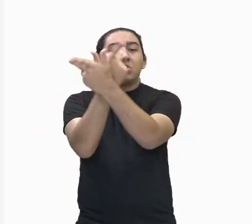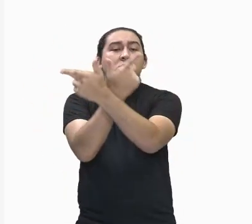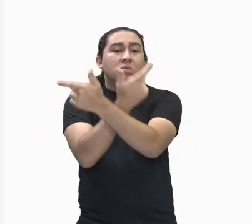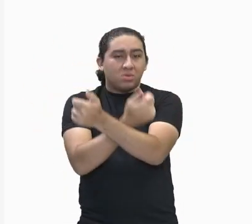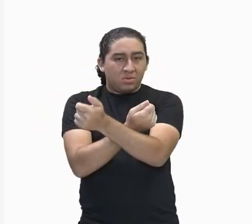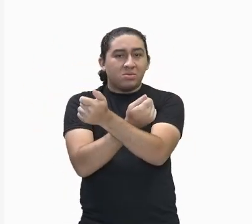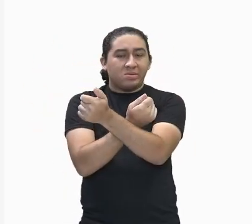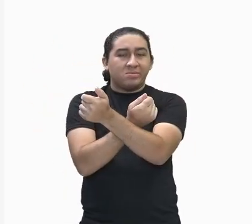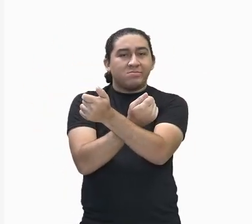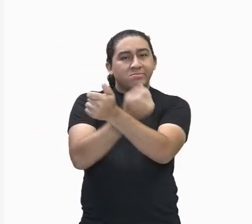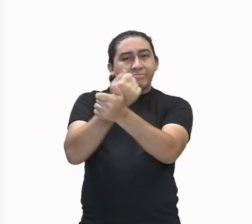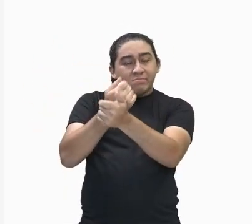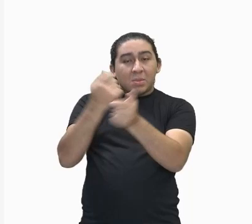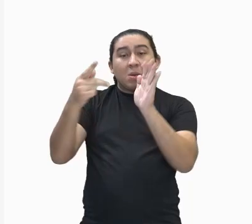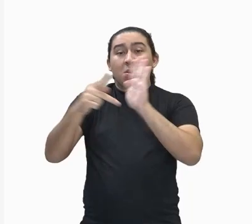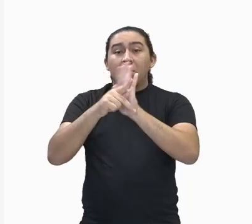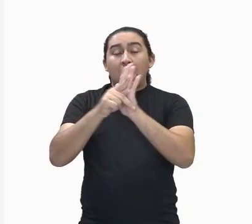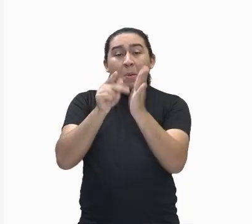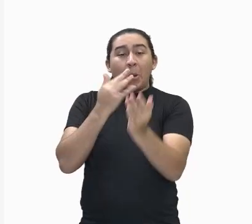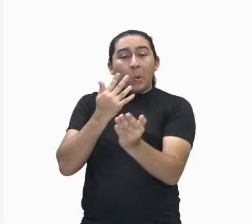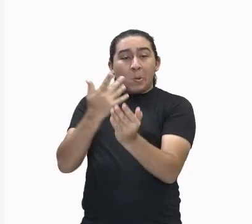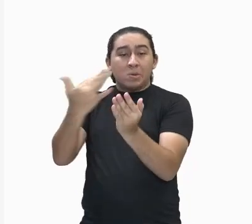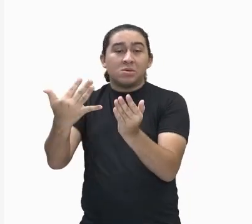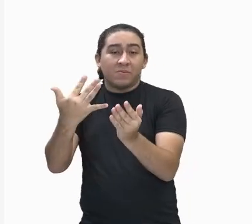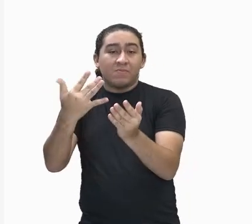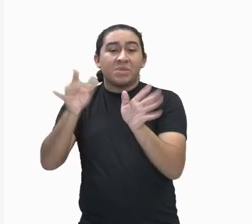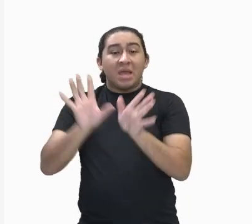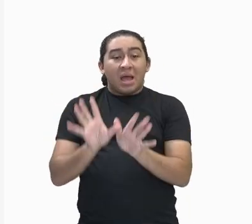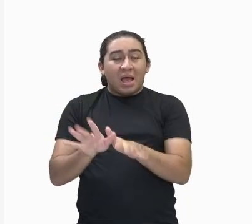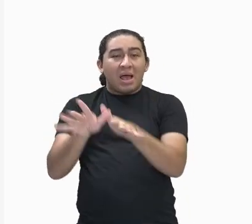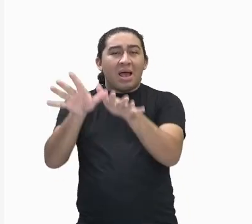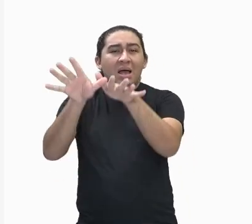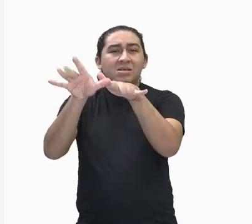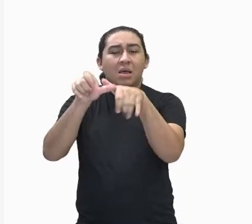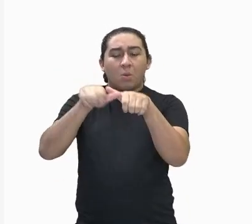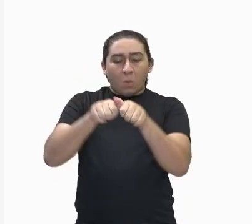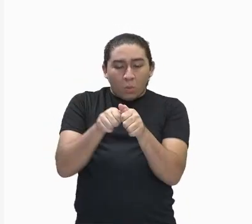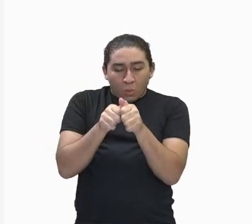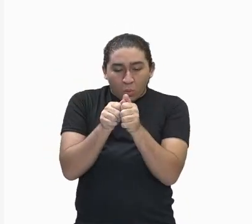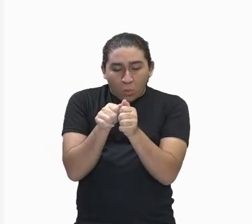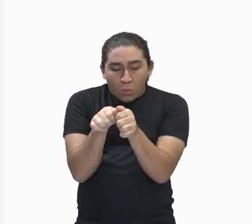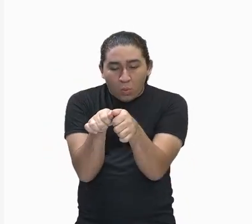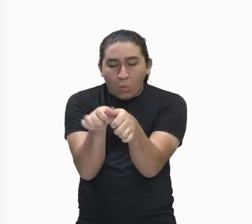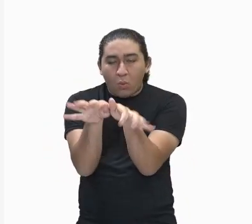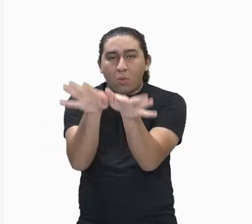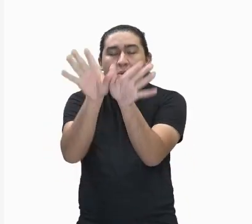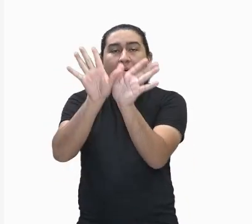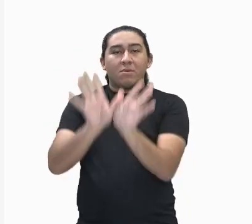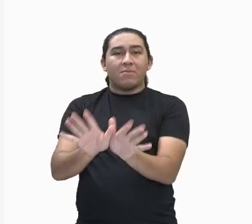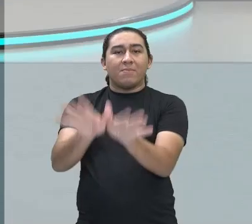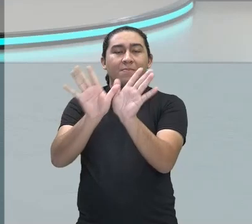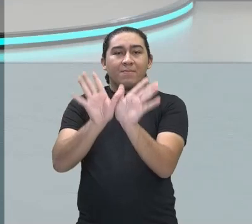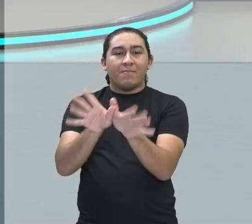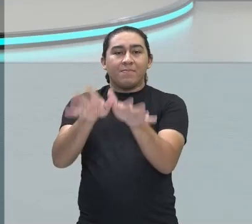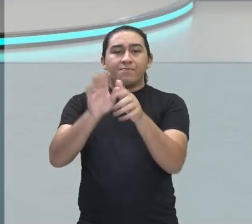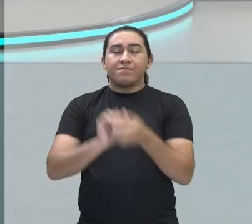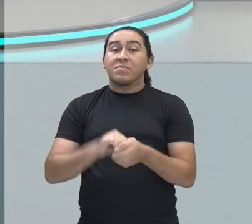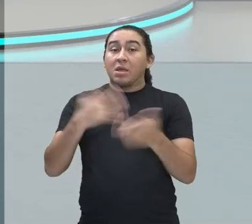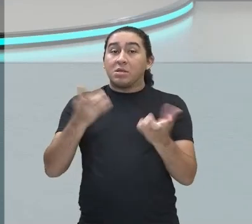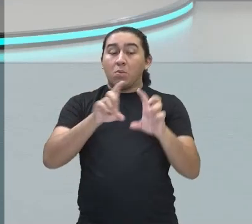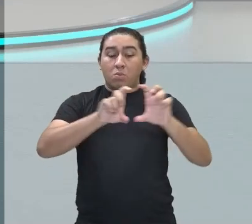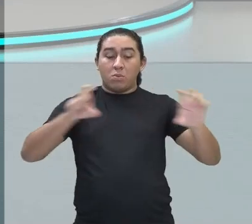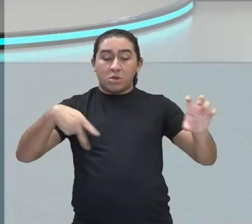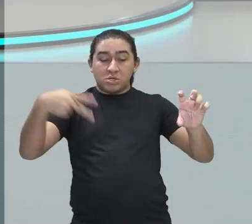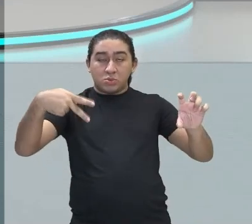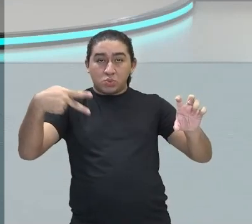troféus prateados, as asas de ouro finalmente abrindo. Então, nesta segunda